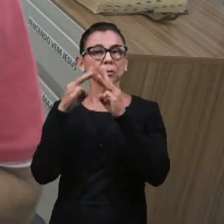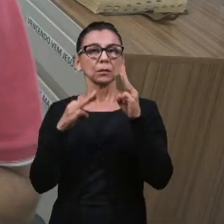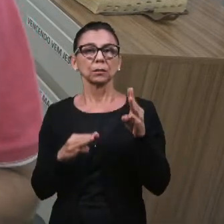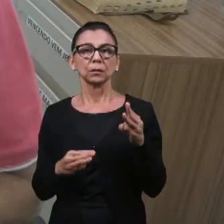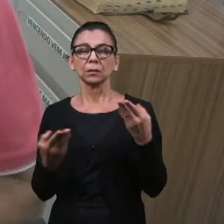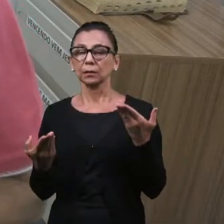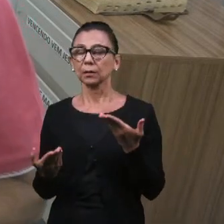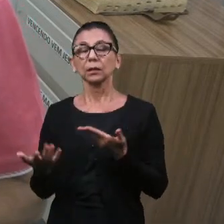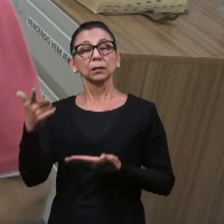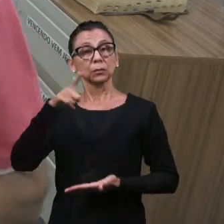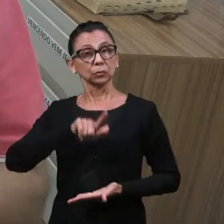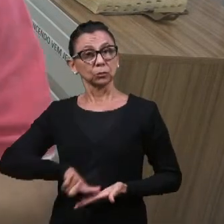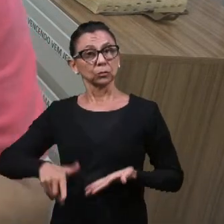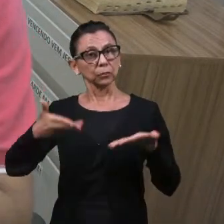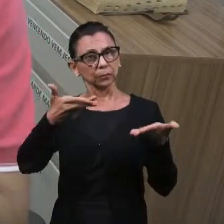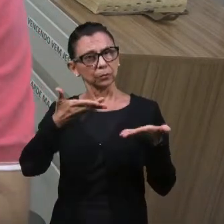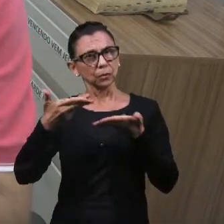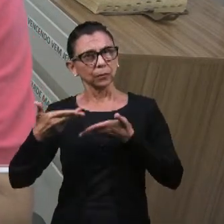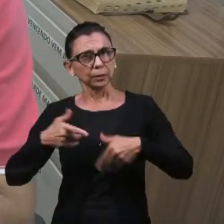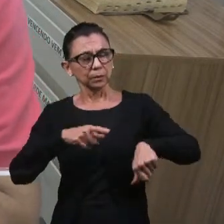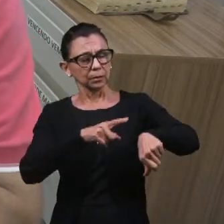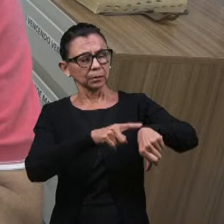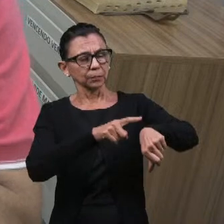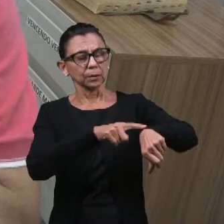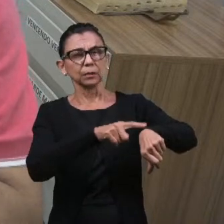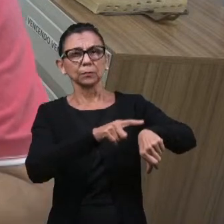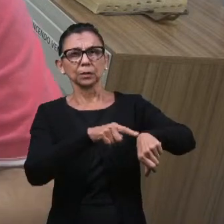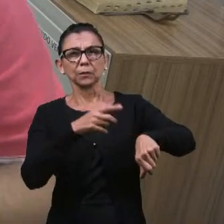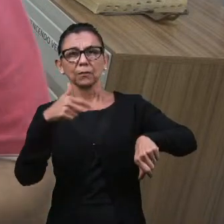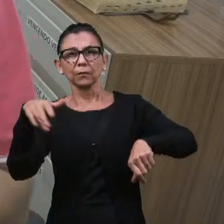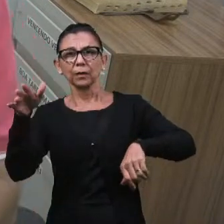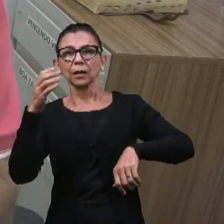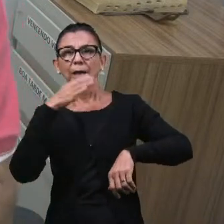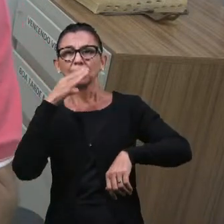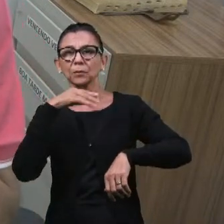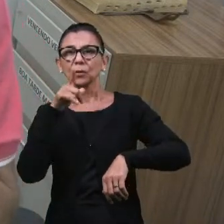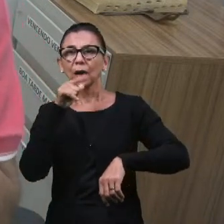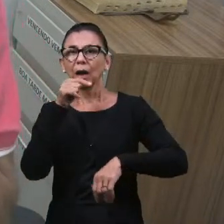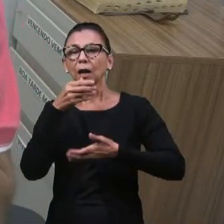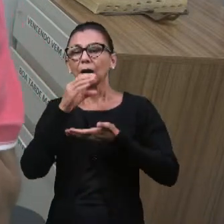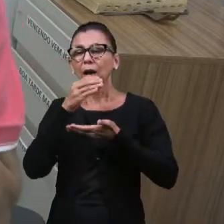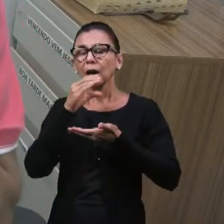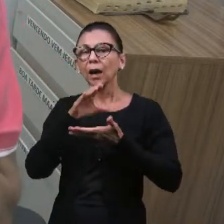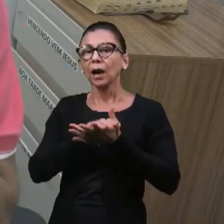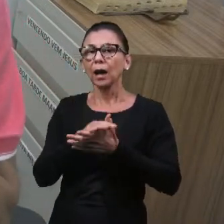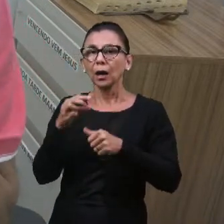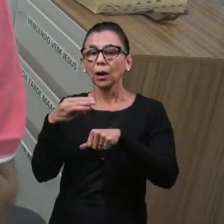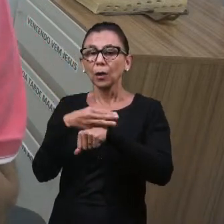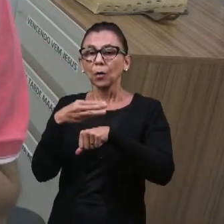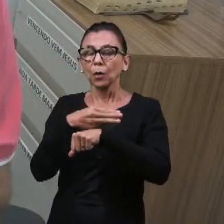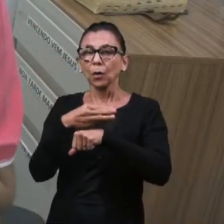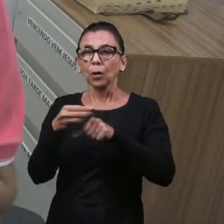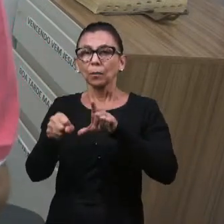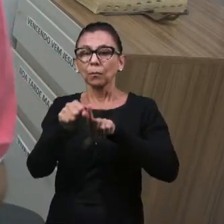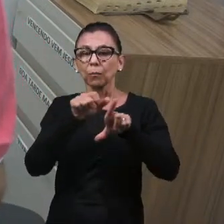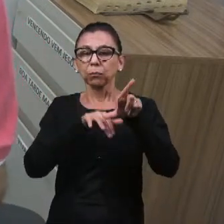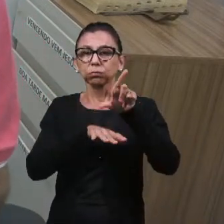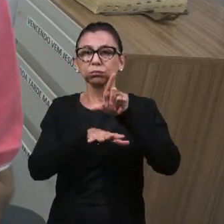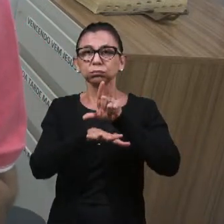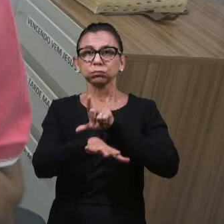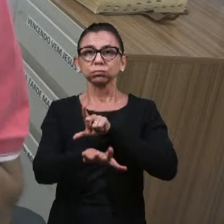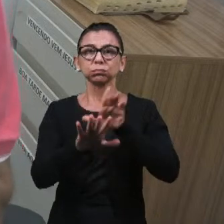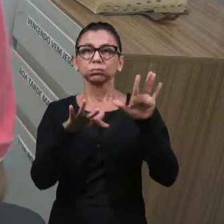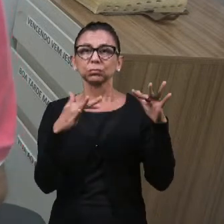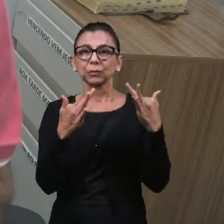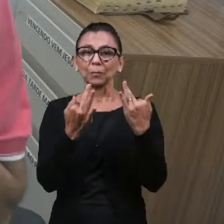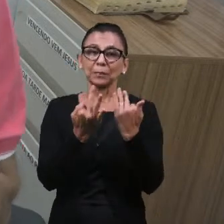convite aqui para você que está em casa. Dá tempo aí, dá tempo você tomar uma água, dá tempo você passar aquele WhatsApp abençoado aí pro seu